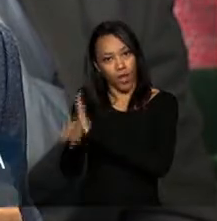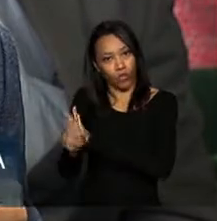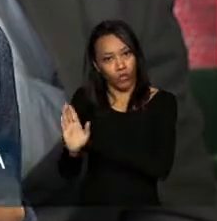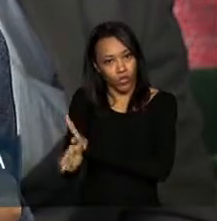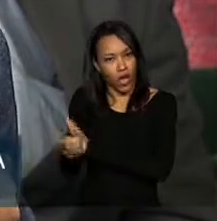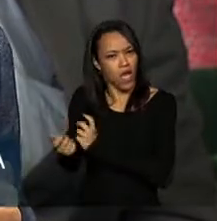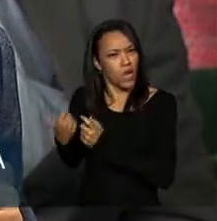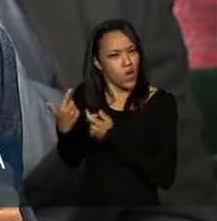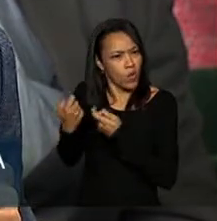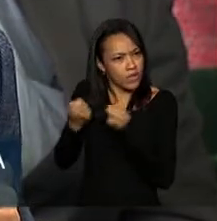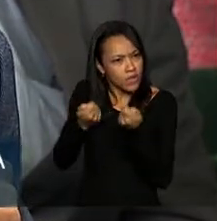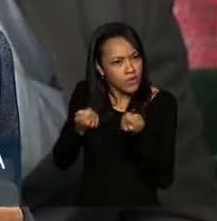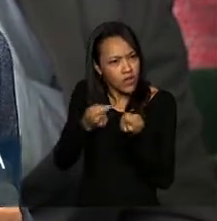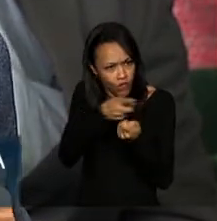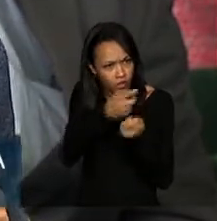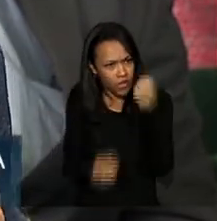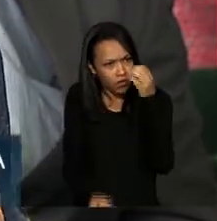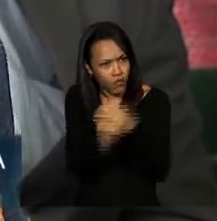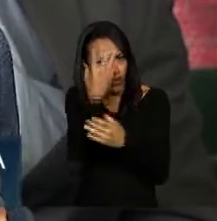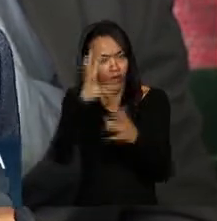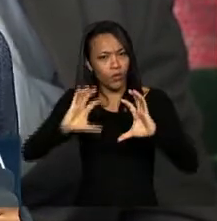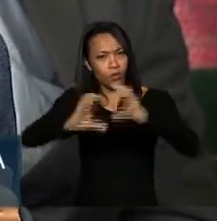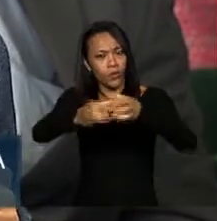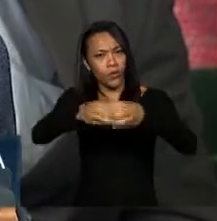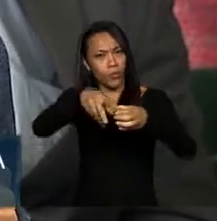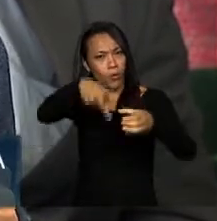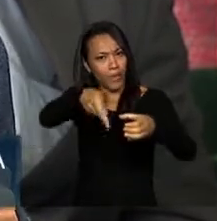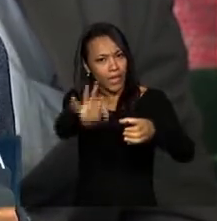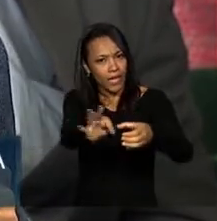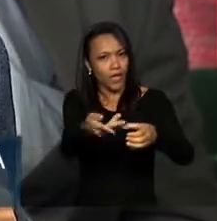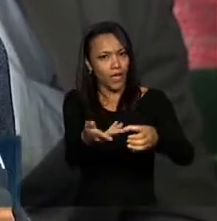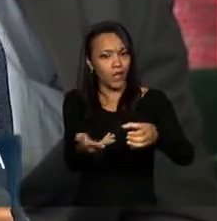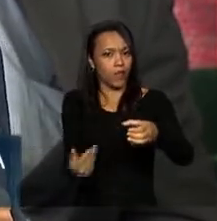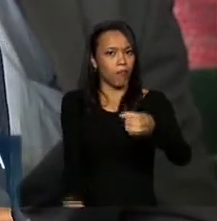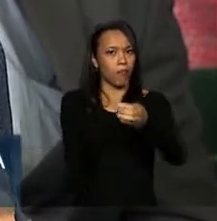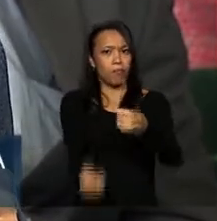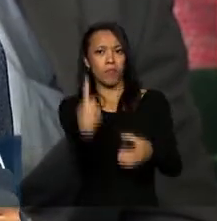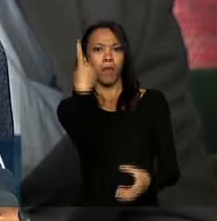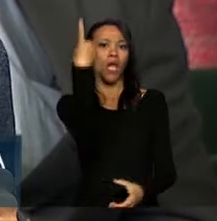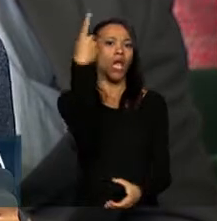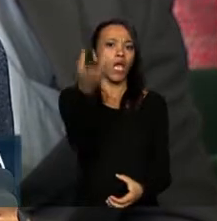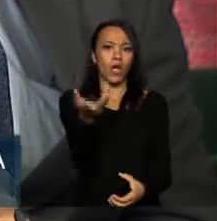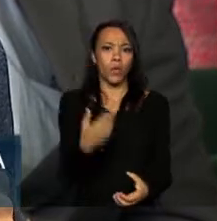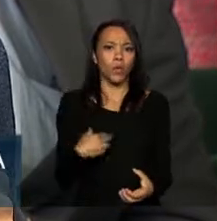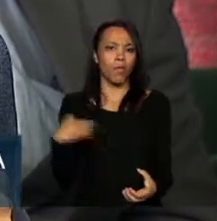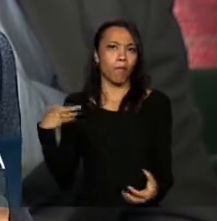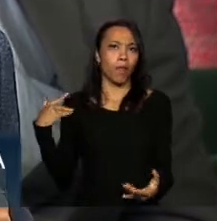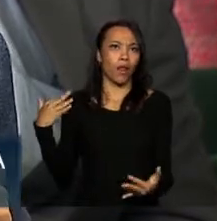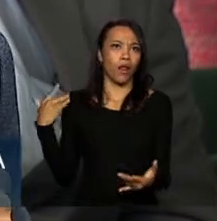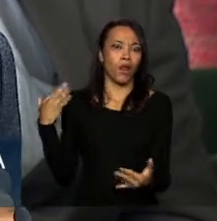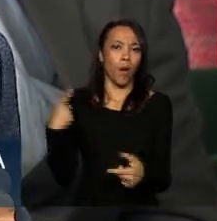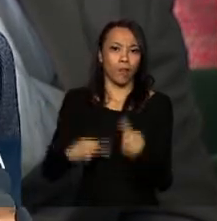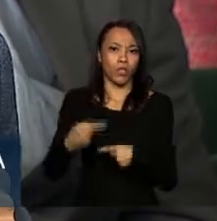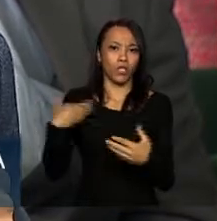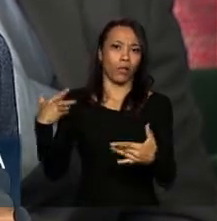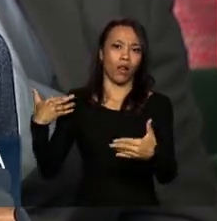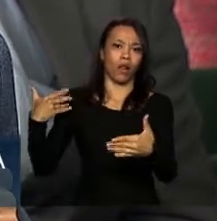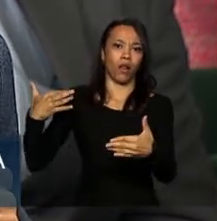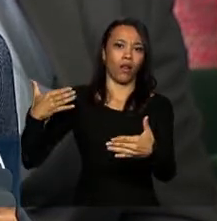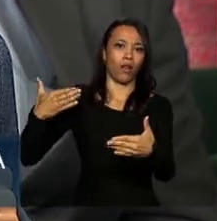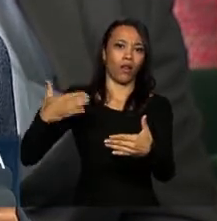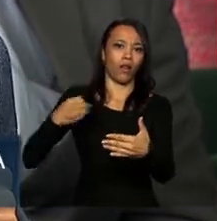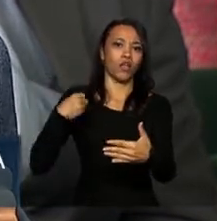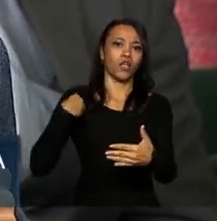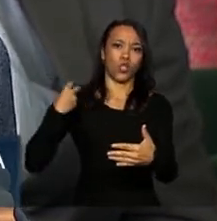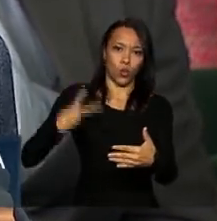Juleviana. O senhor é um fundador do Partido dos Trabalhadores. A gente vê uma crise política sem precedentes nos dois mandatos